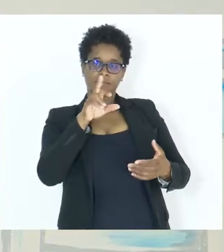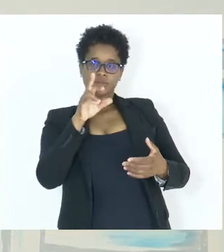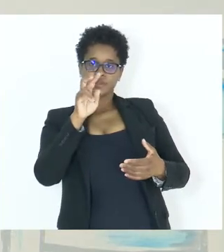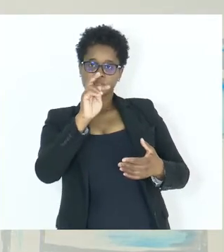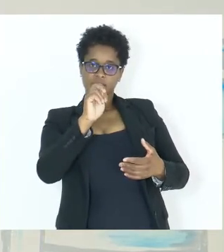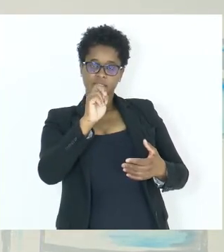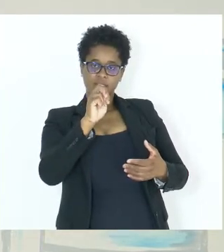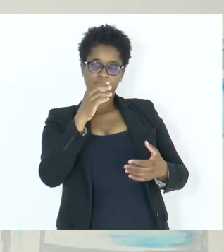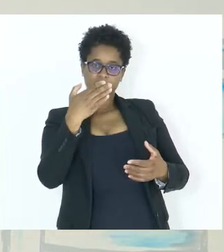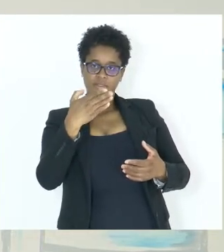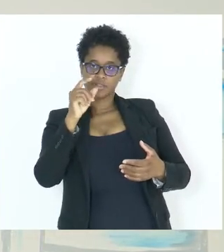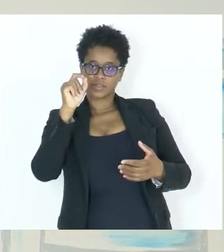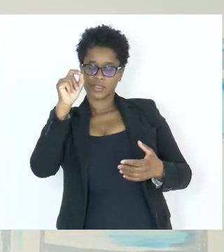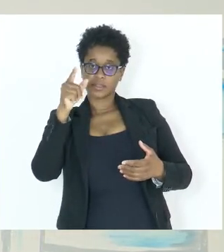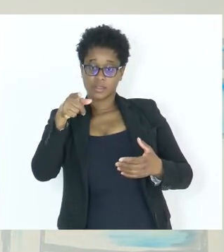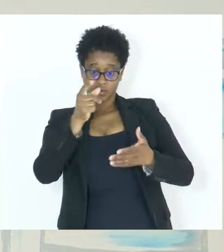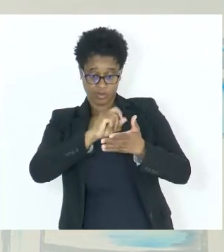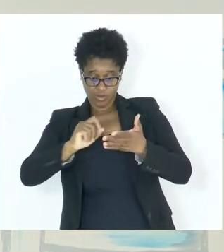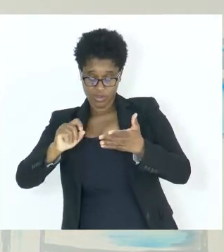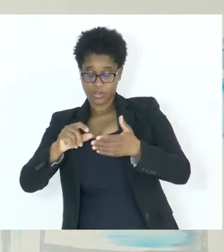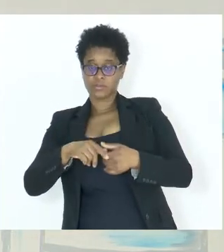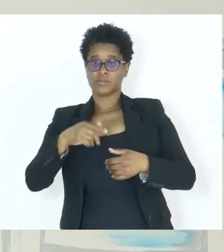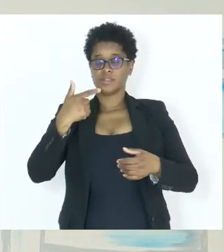37º. Aqui vamos completar